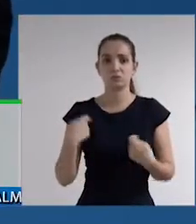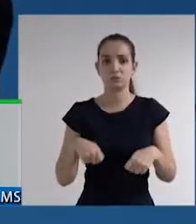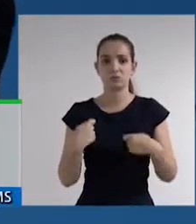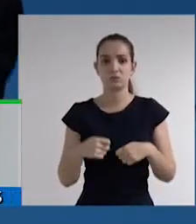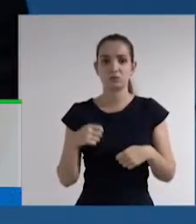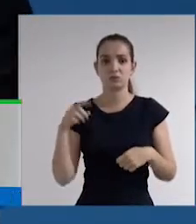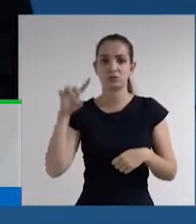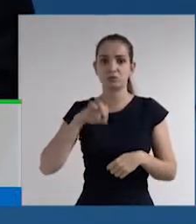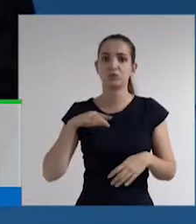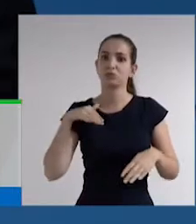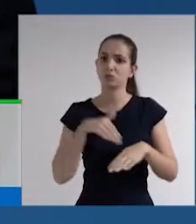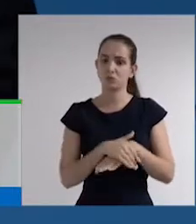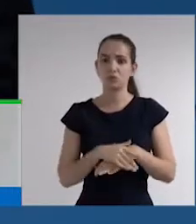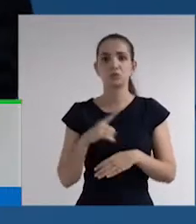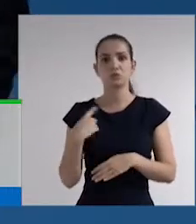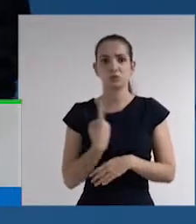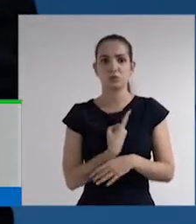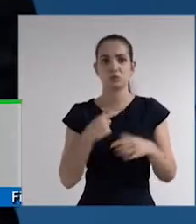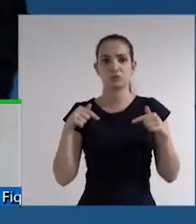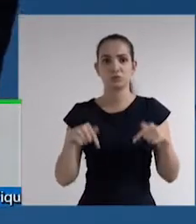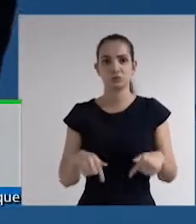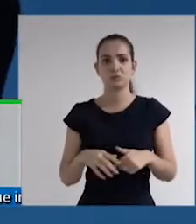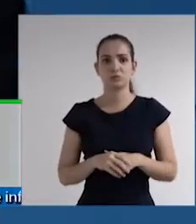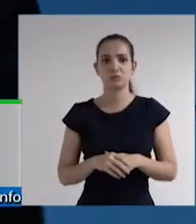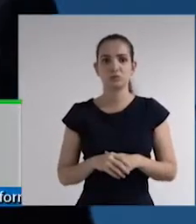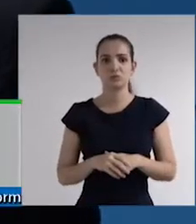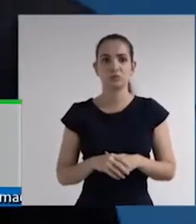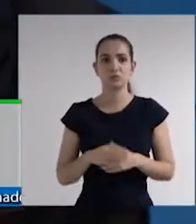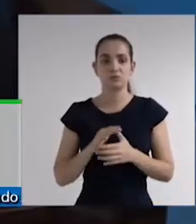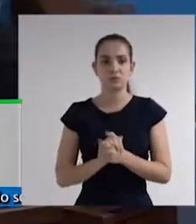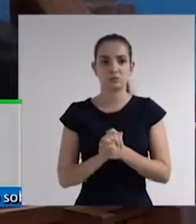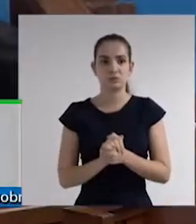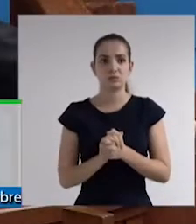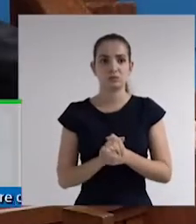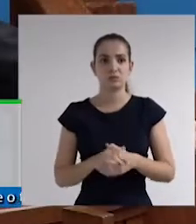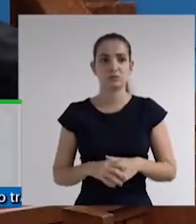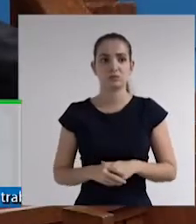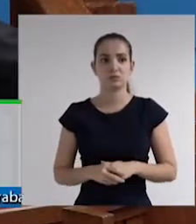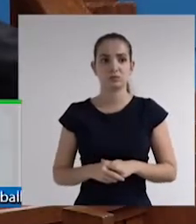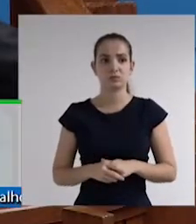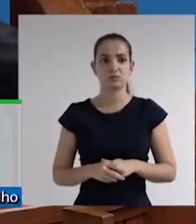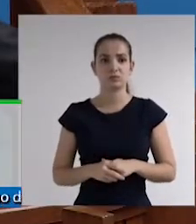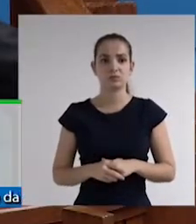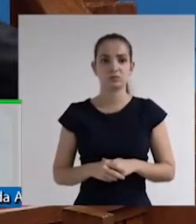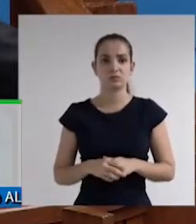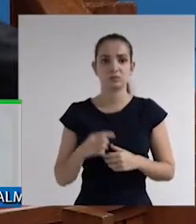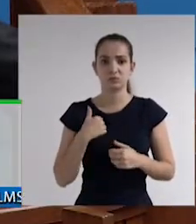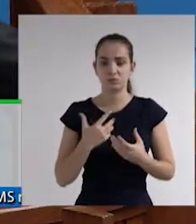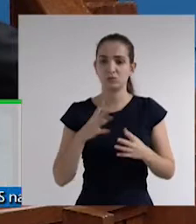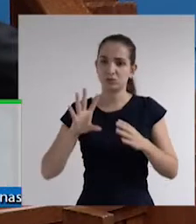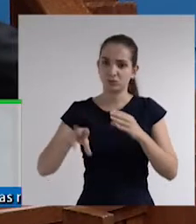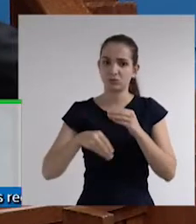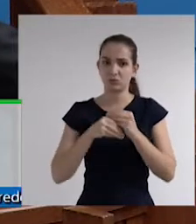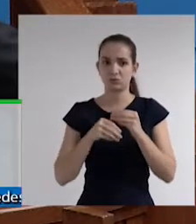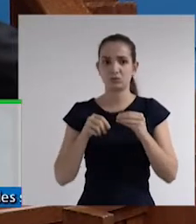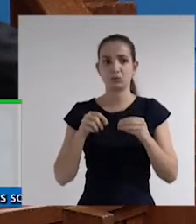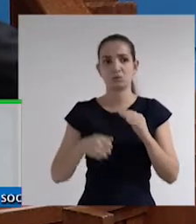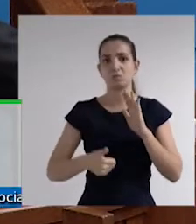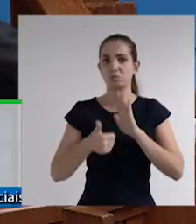seja de noite, nós estamos aqui para isso. Foi para isso que nós fomos eleitos. Parabéns. Eu quero incorporar a vossa parte também, muito positivo, deputado